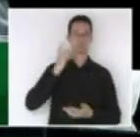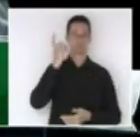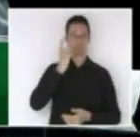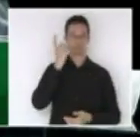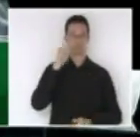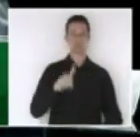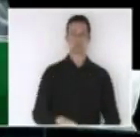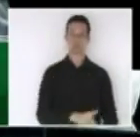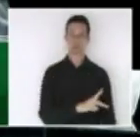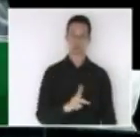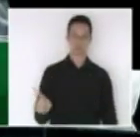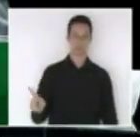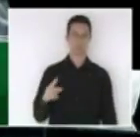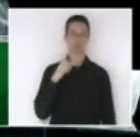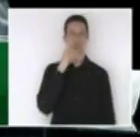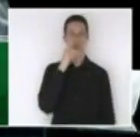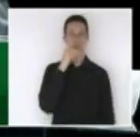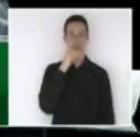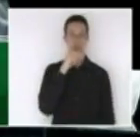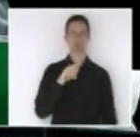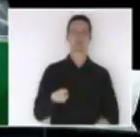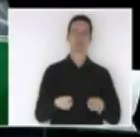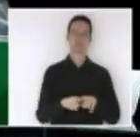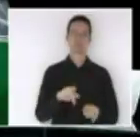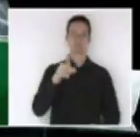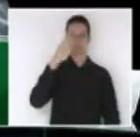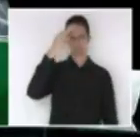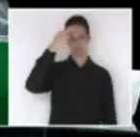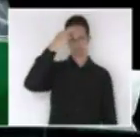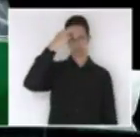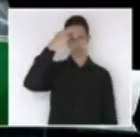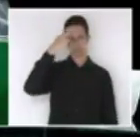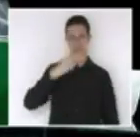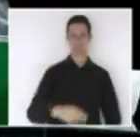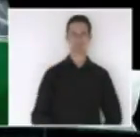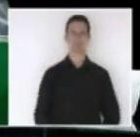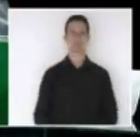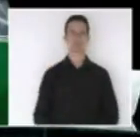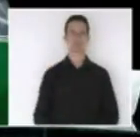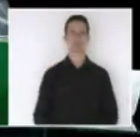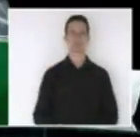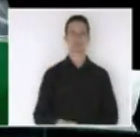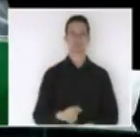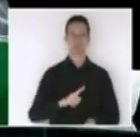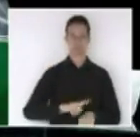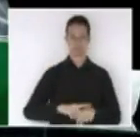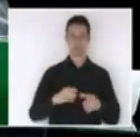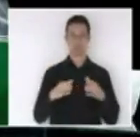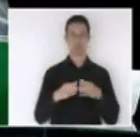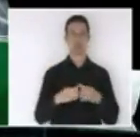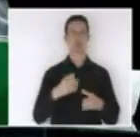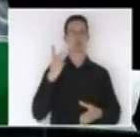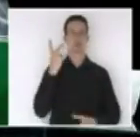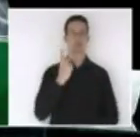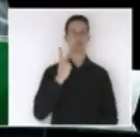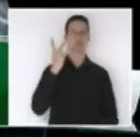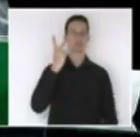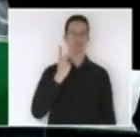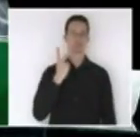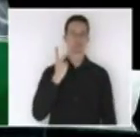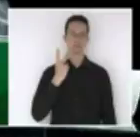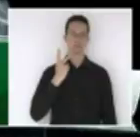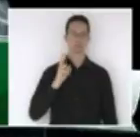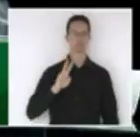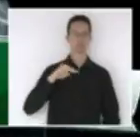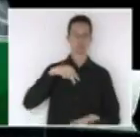Baldiceira, Kendi Nunes e Natalino Lázaro. Grande expediente. Neste horário, destinado aos partidos